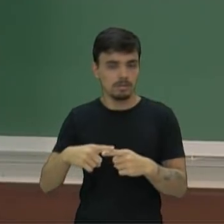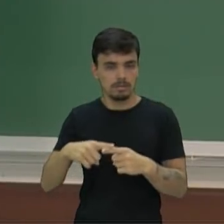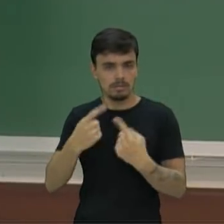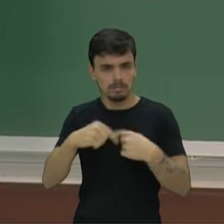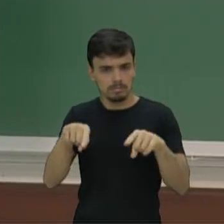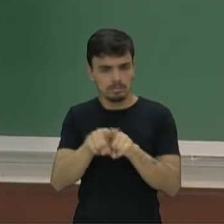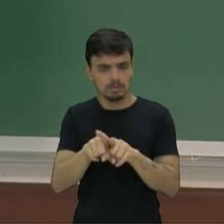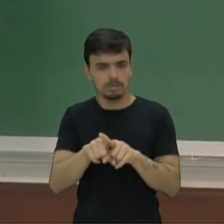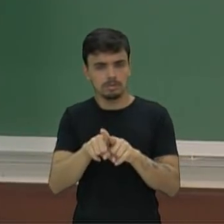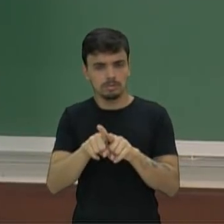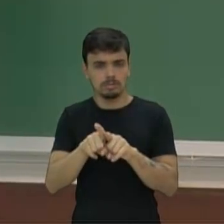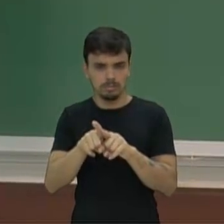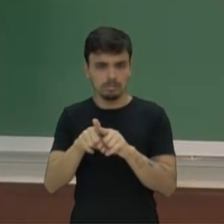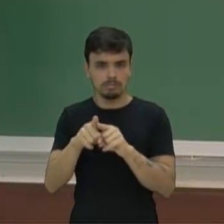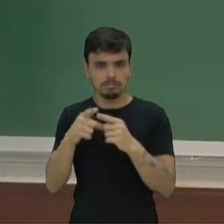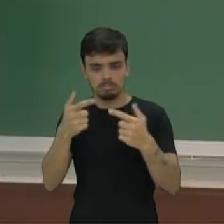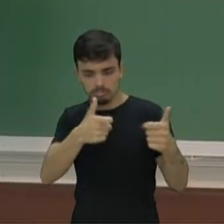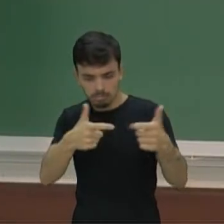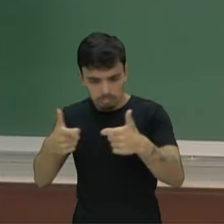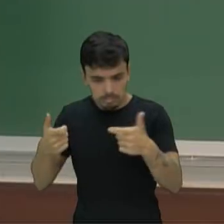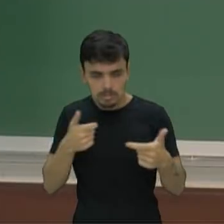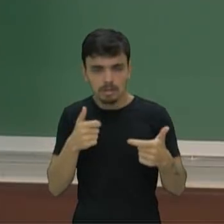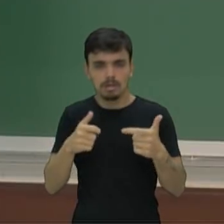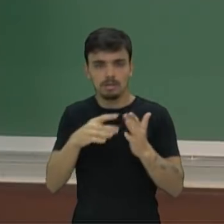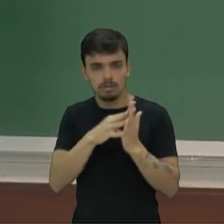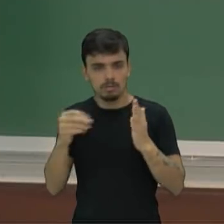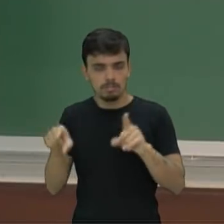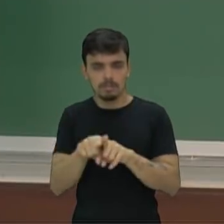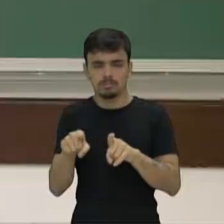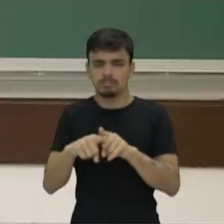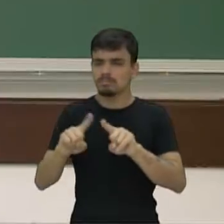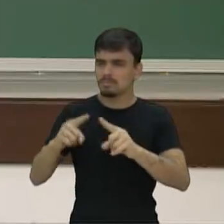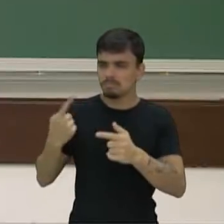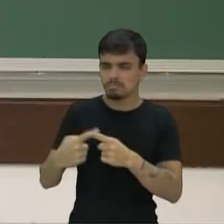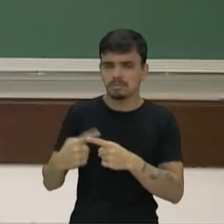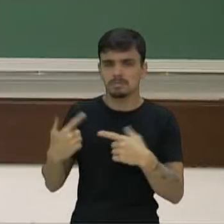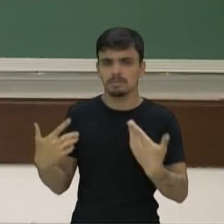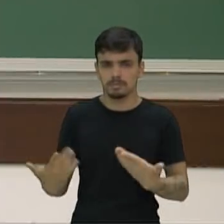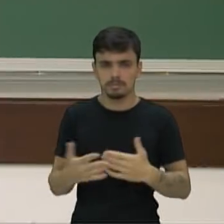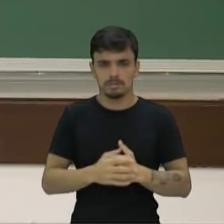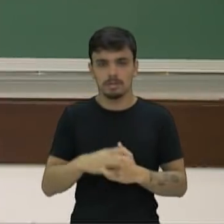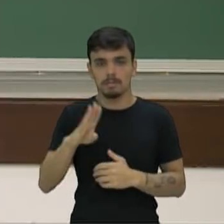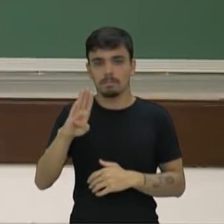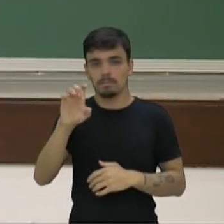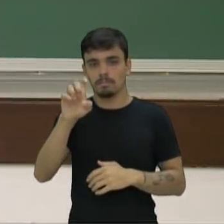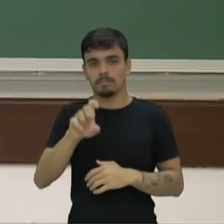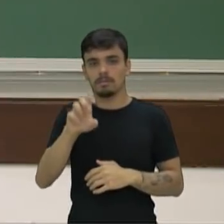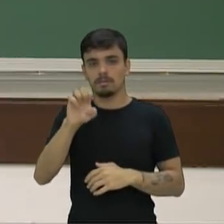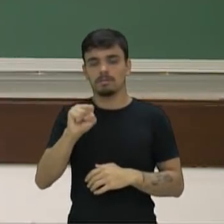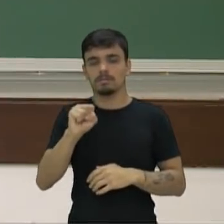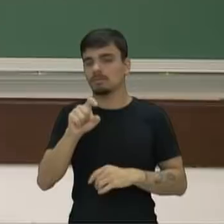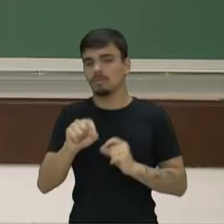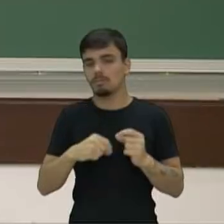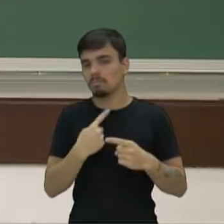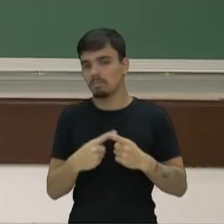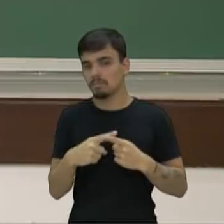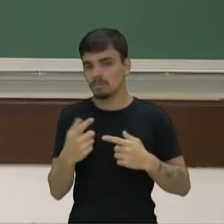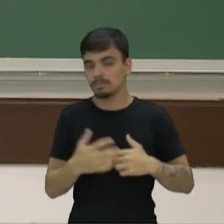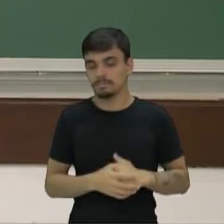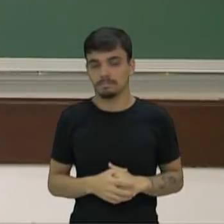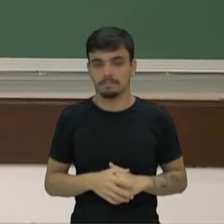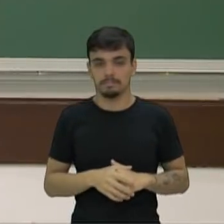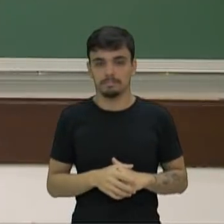exercícios de guerra, né? Por que será a modalidade boxe grega? O que você acha do início da nossa